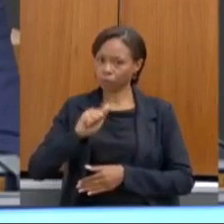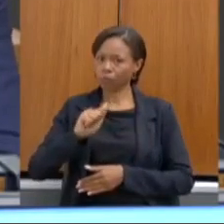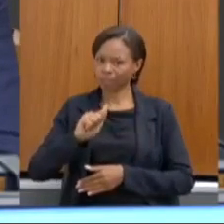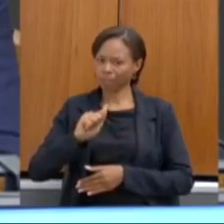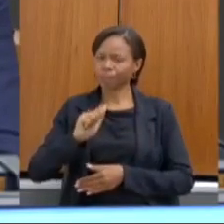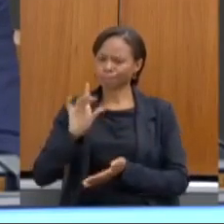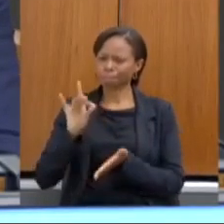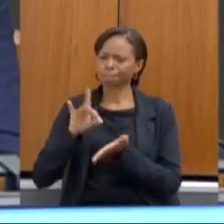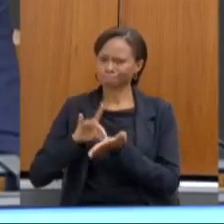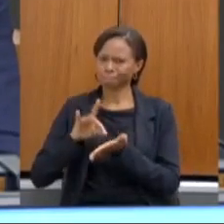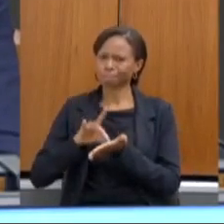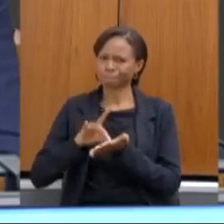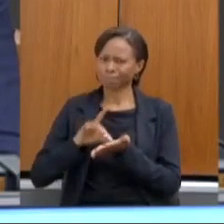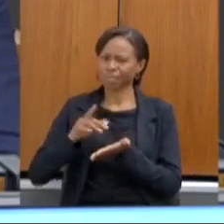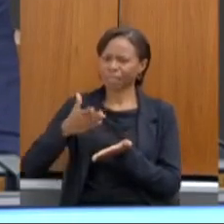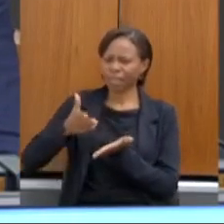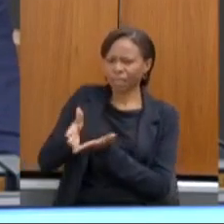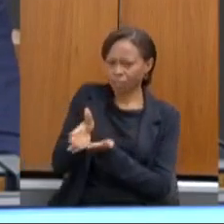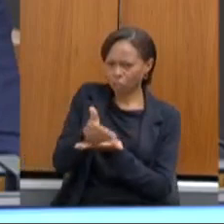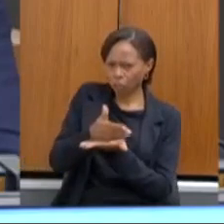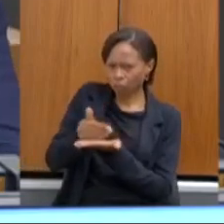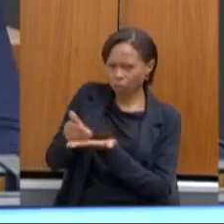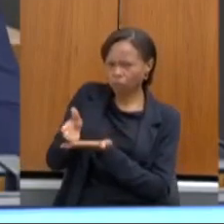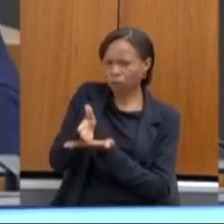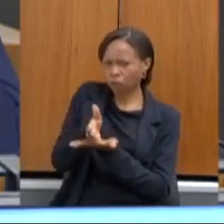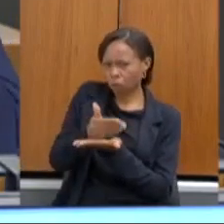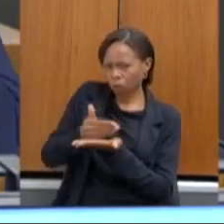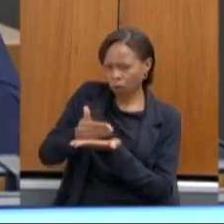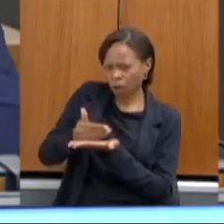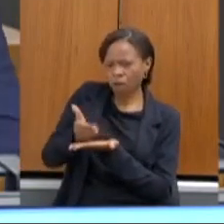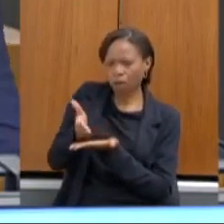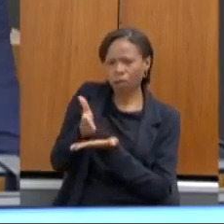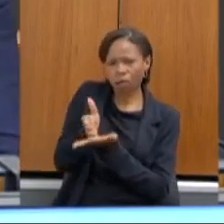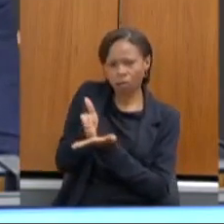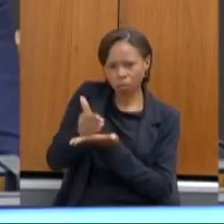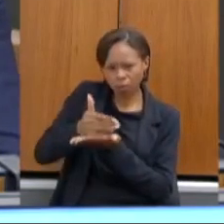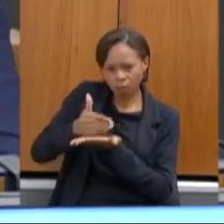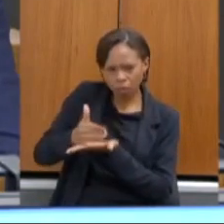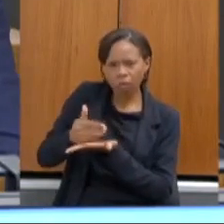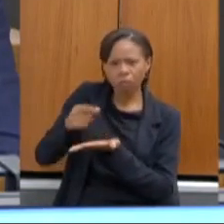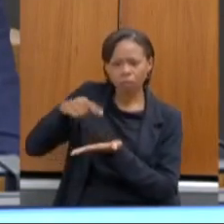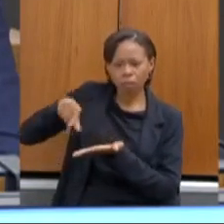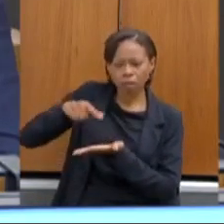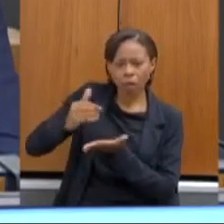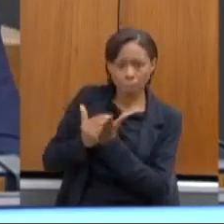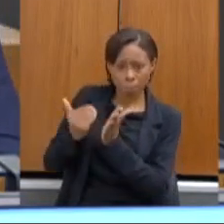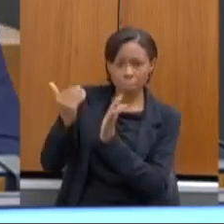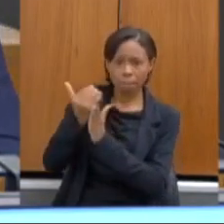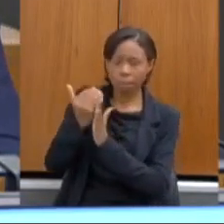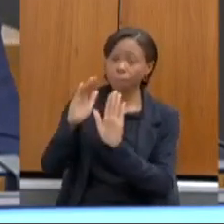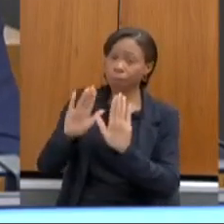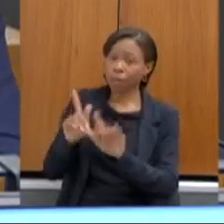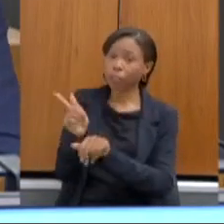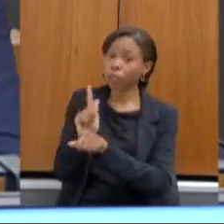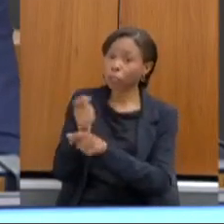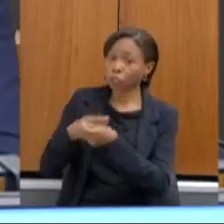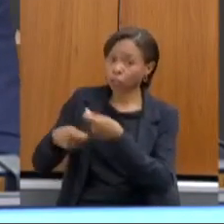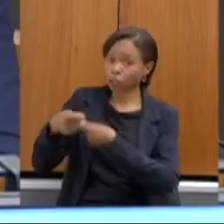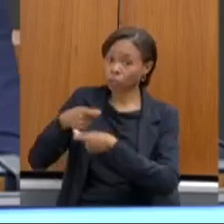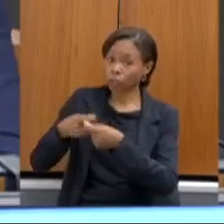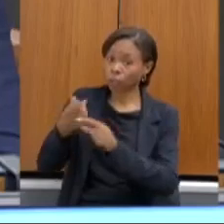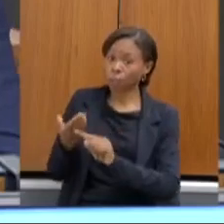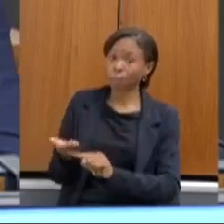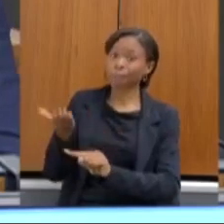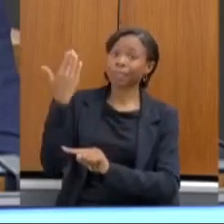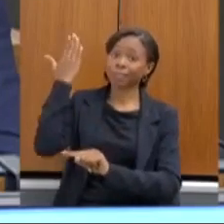de dividendos acima do normal mas isso foi feito na gestão passada no governo passado